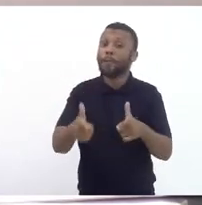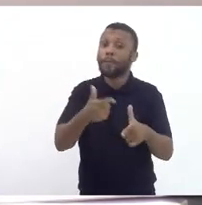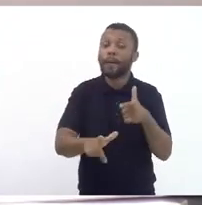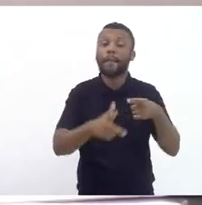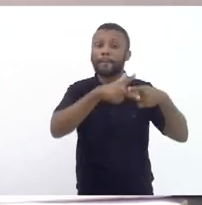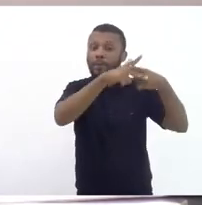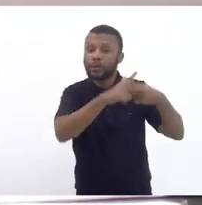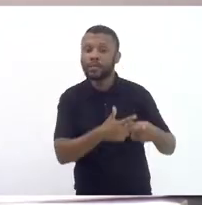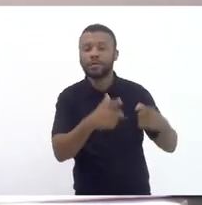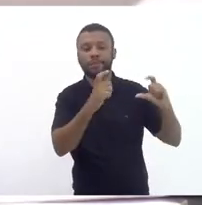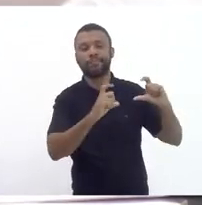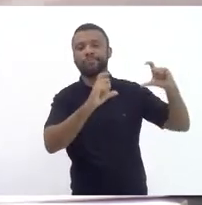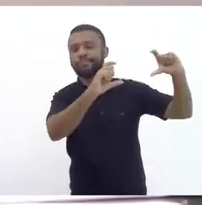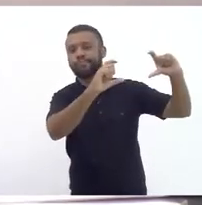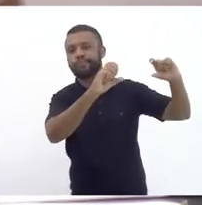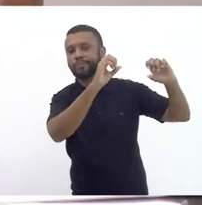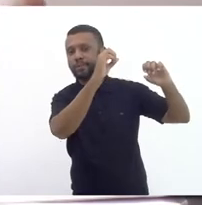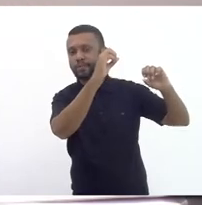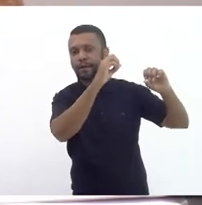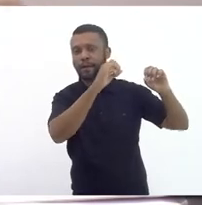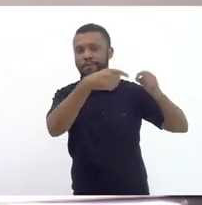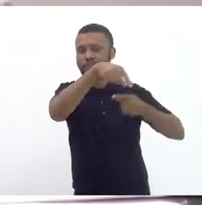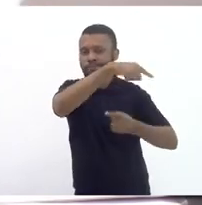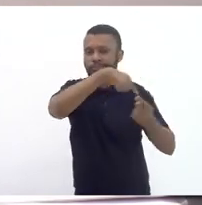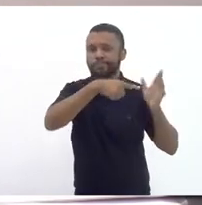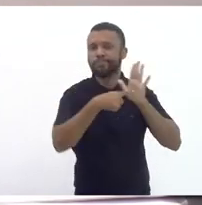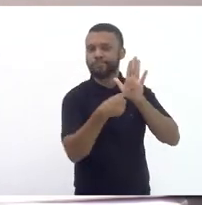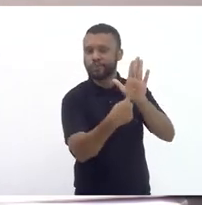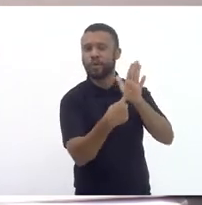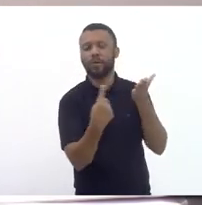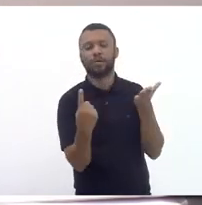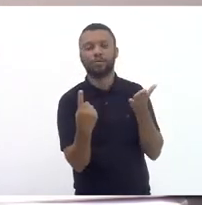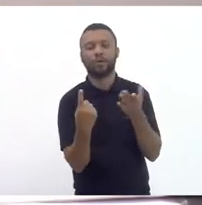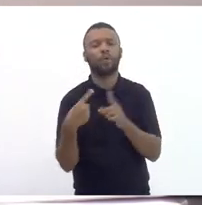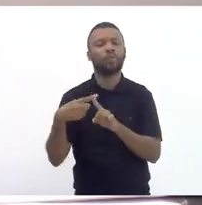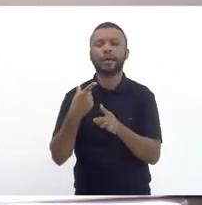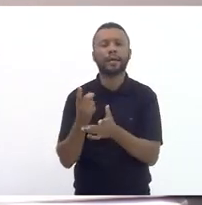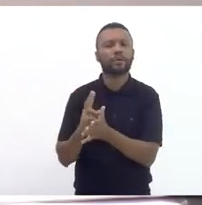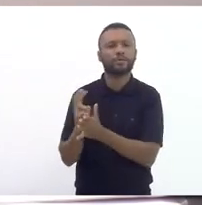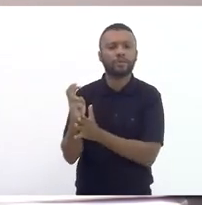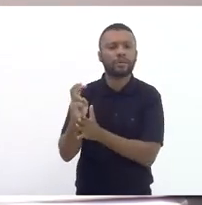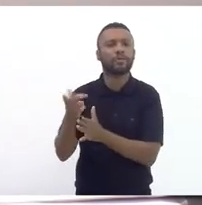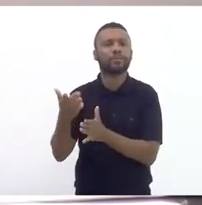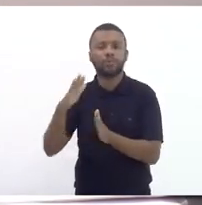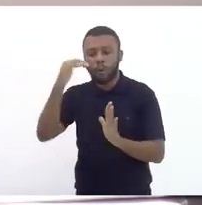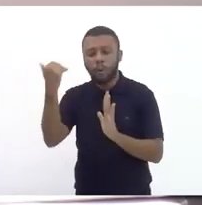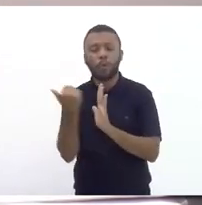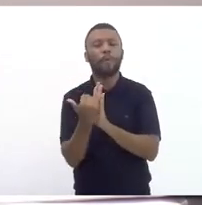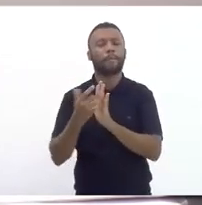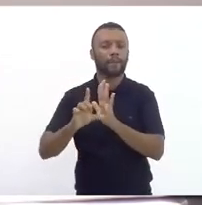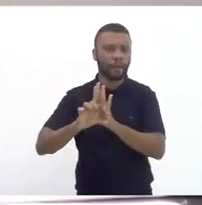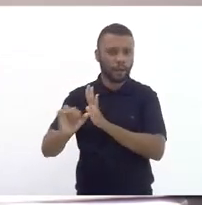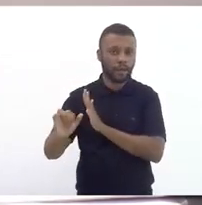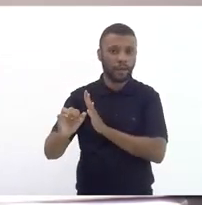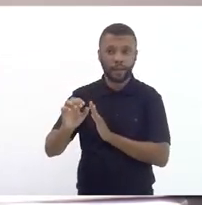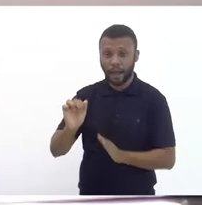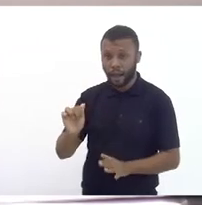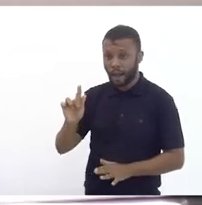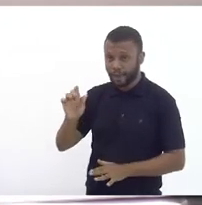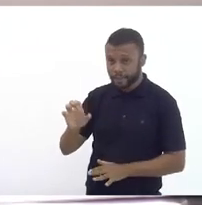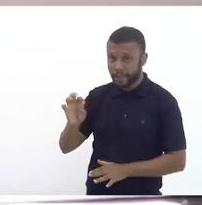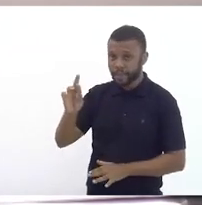me respondesse por que que a Supervia não cumpre as três leis que estão em vigor. Porque vocês estão infringindo a lei. A Getrans teria que estar